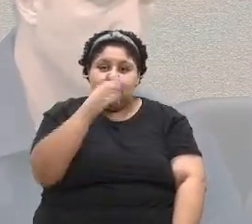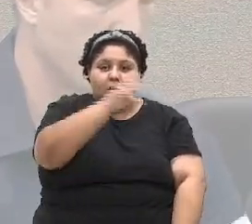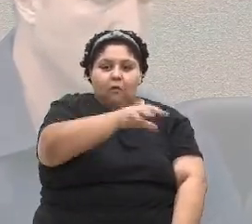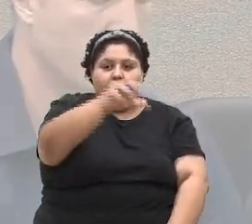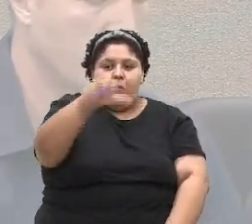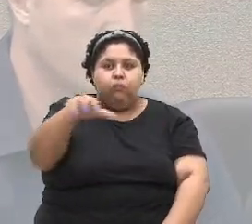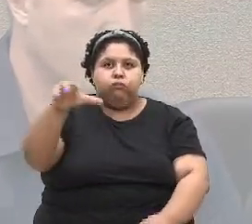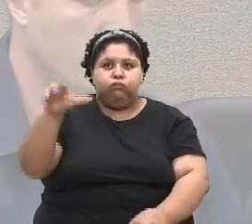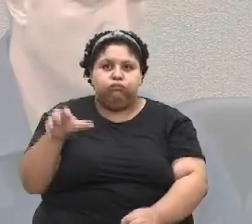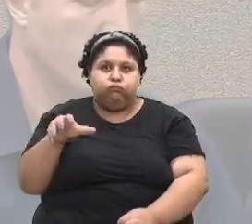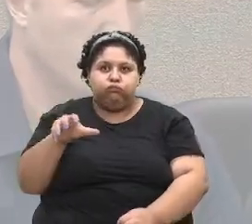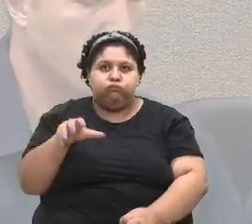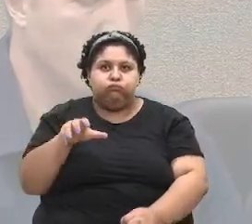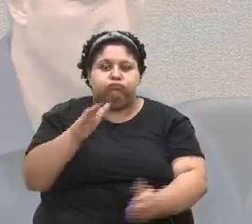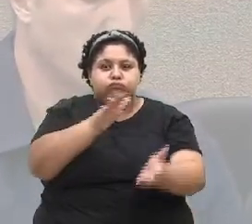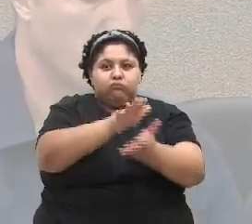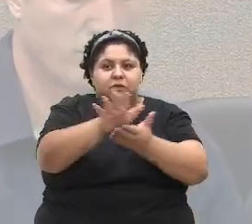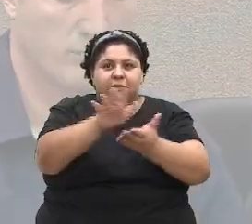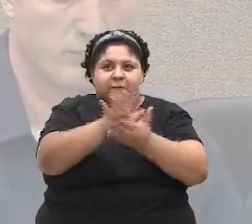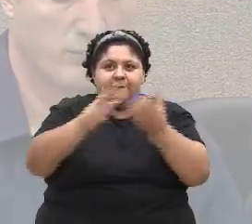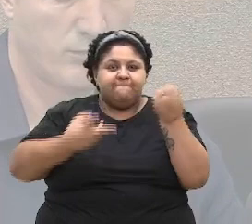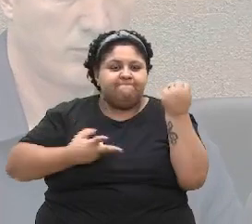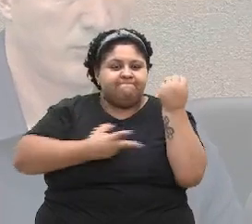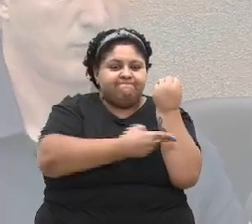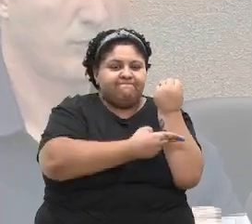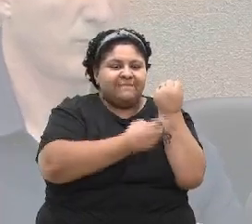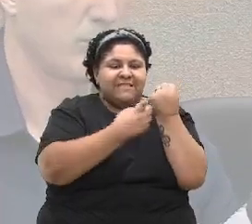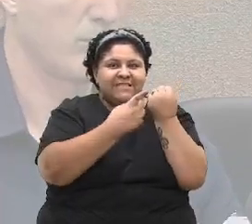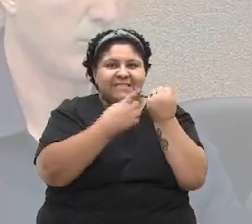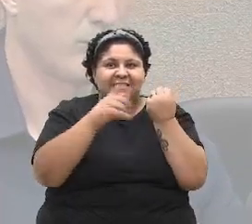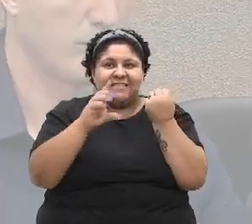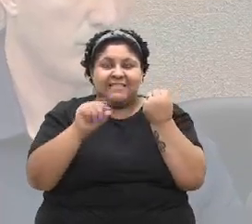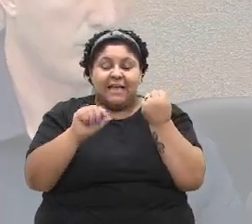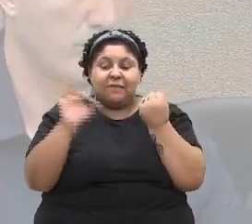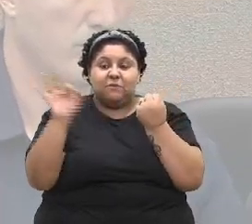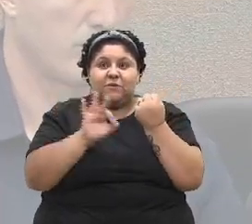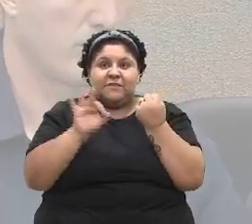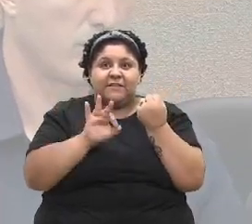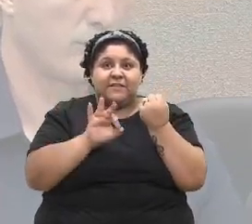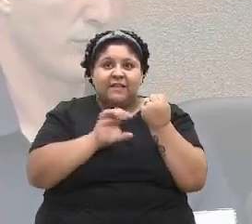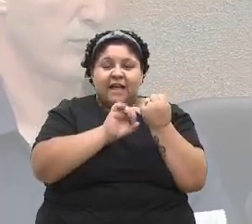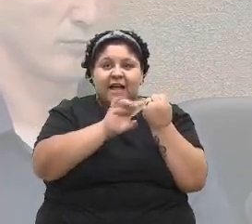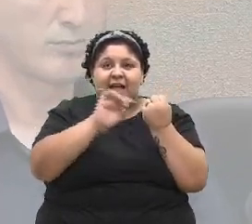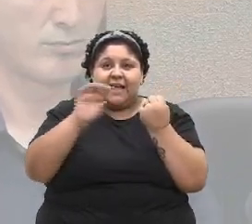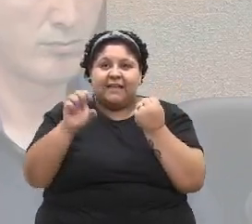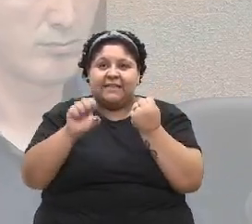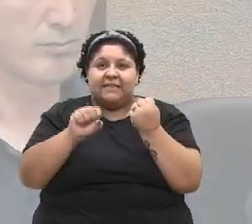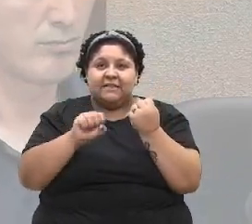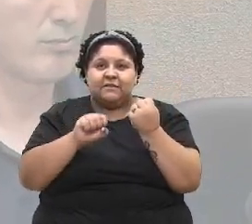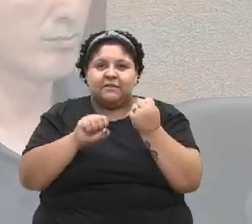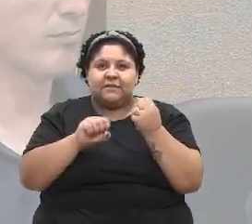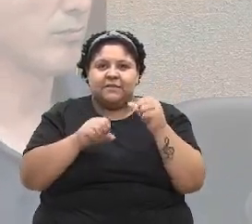produtivos, com cortes de 10% a cada semestre a partir de 2024.